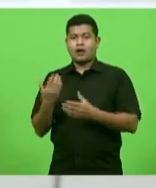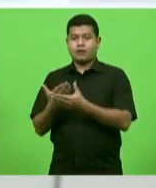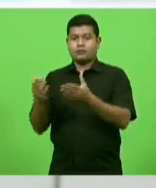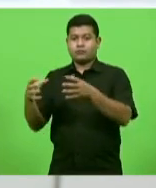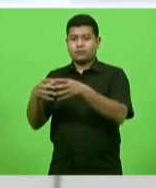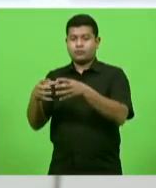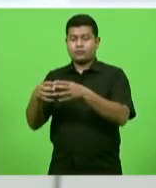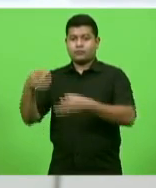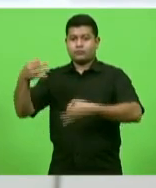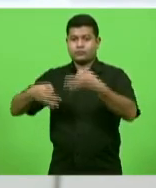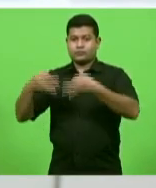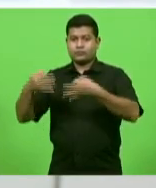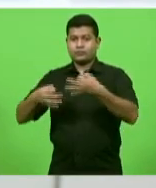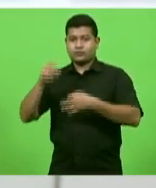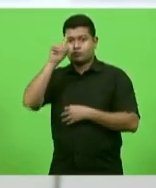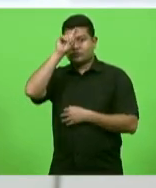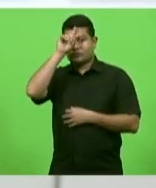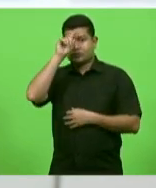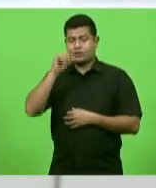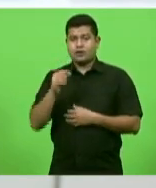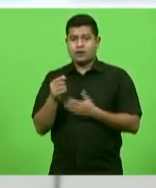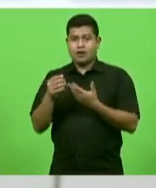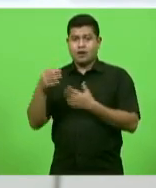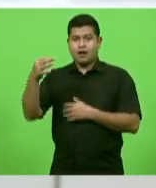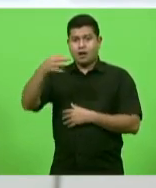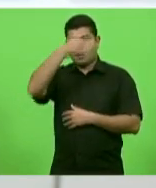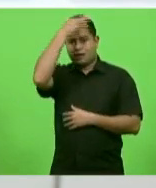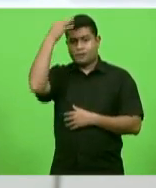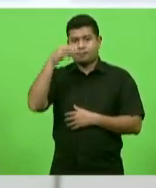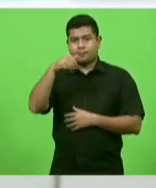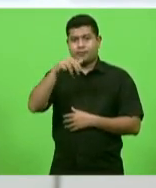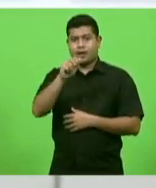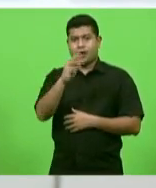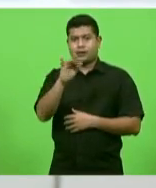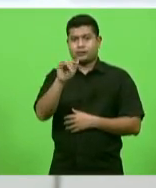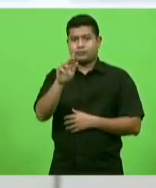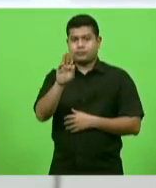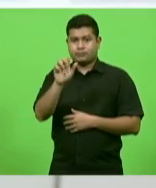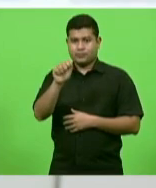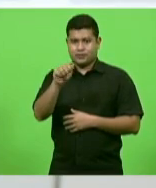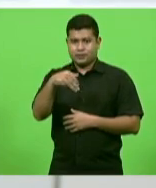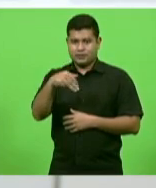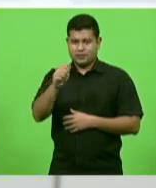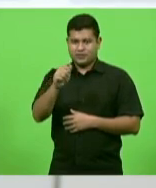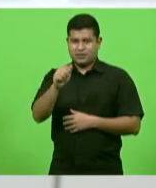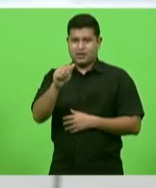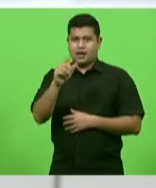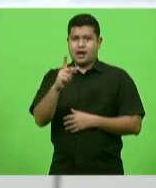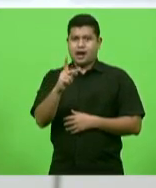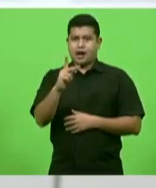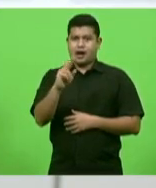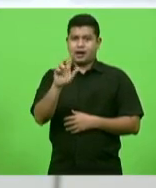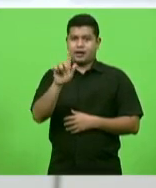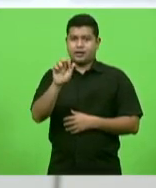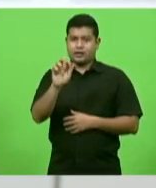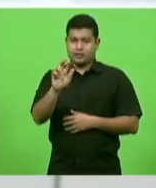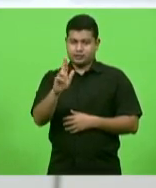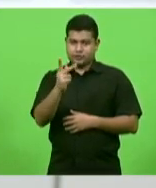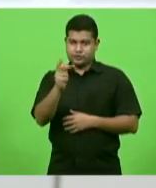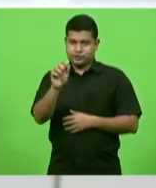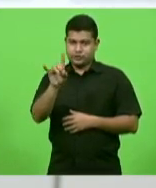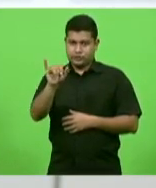corpo jurídico do Hospital Psiquiátrico Espírita Mahatma Gandhi instituição que porque somável